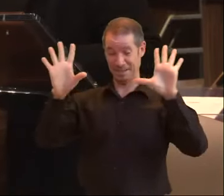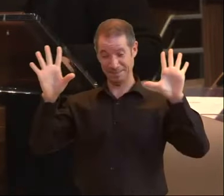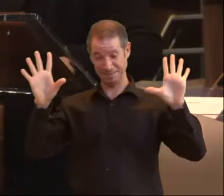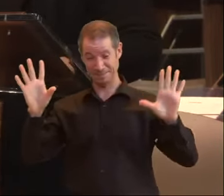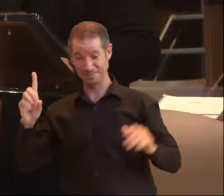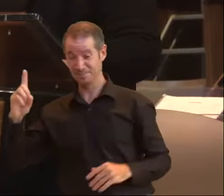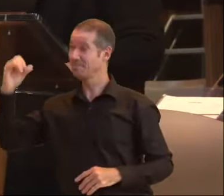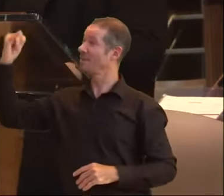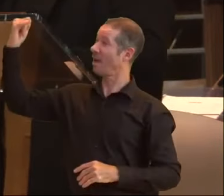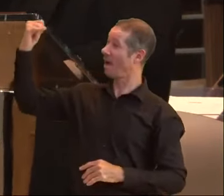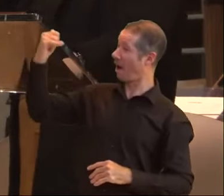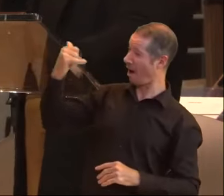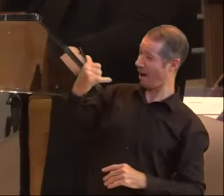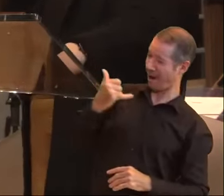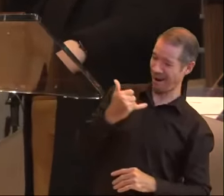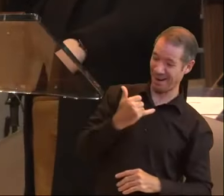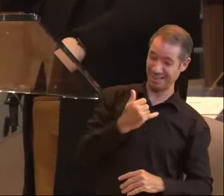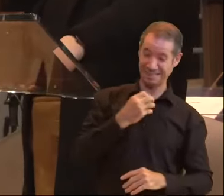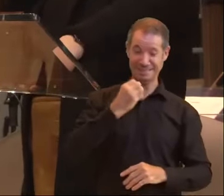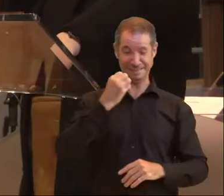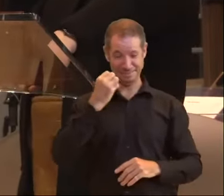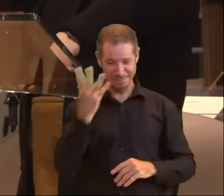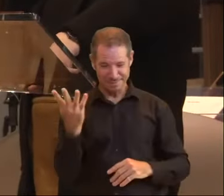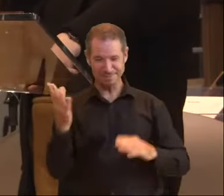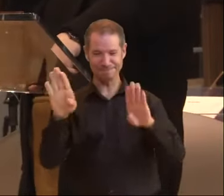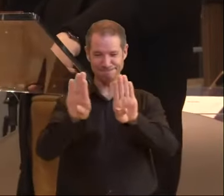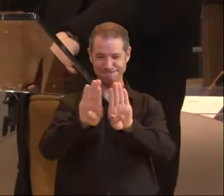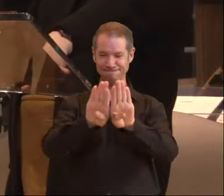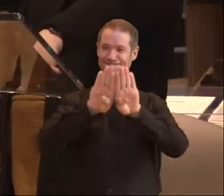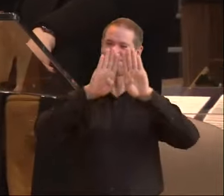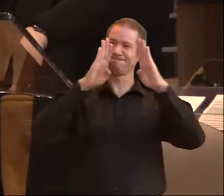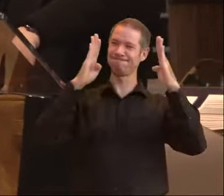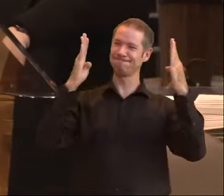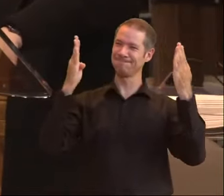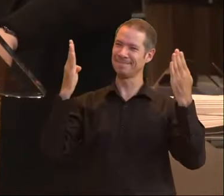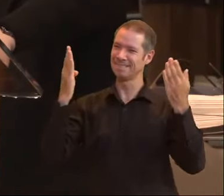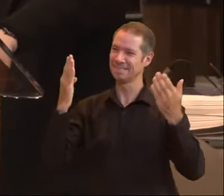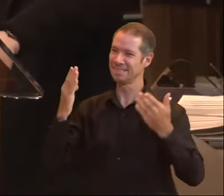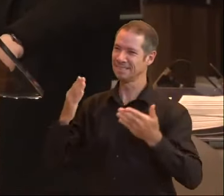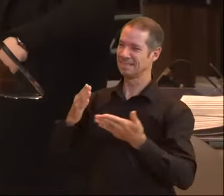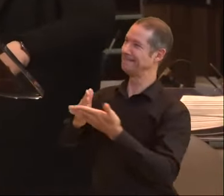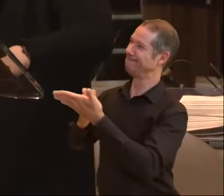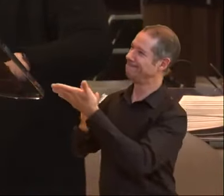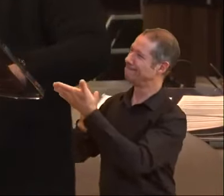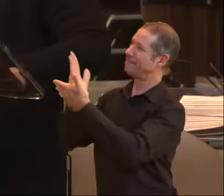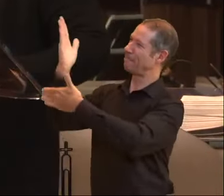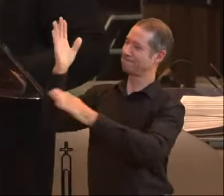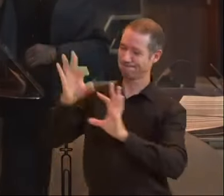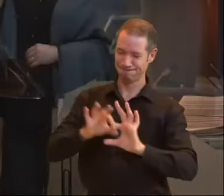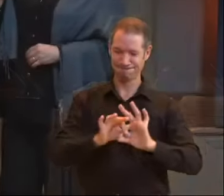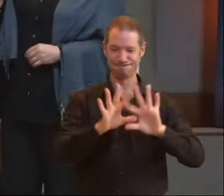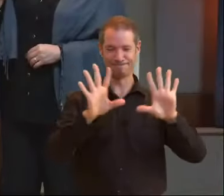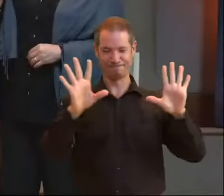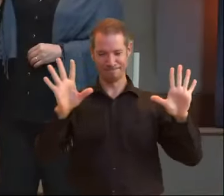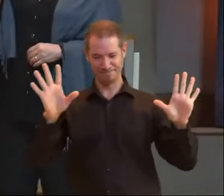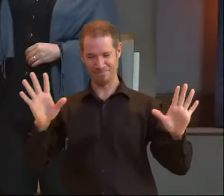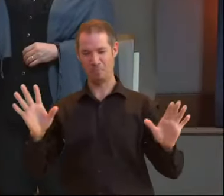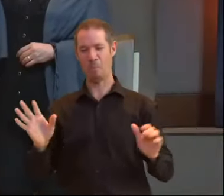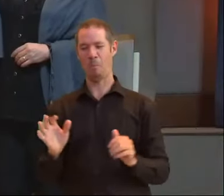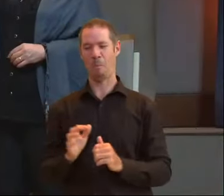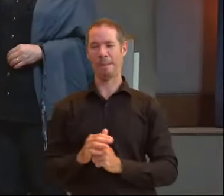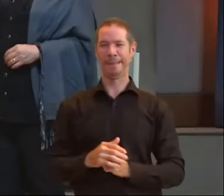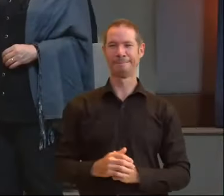Deus é tão bom, pois abriu a porta para você passar.